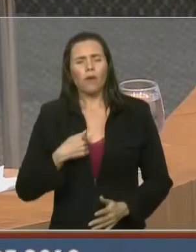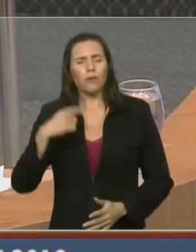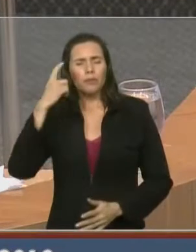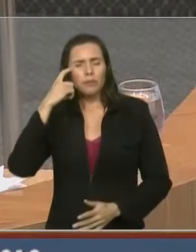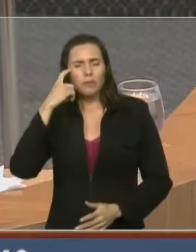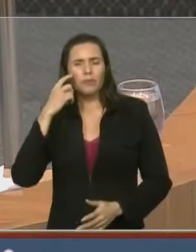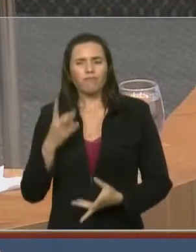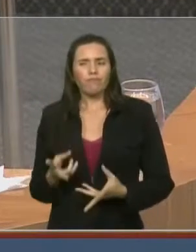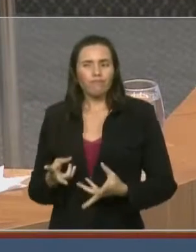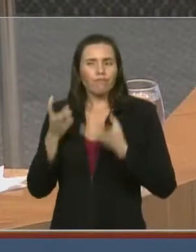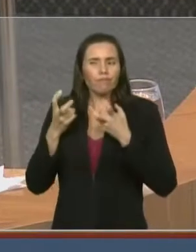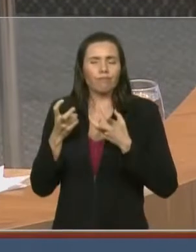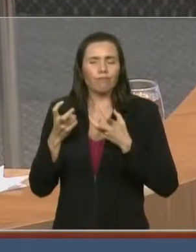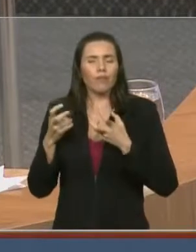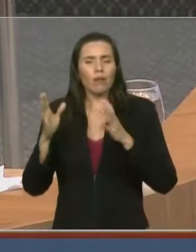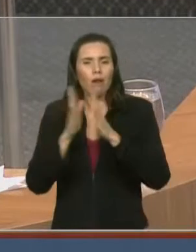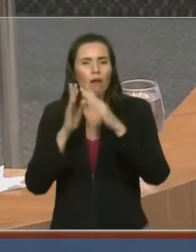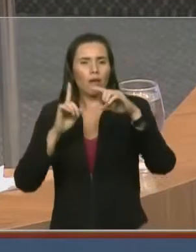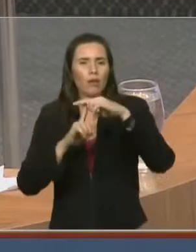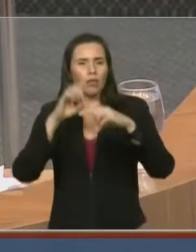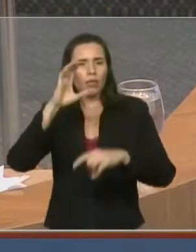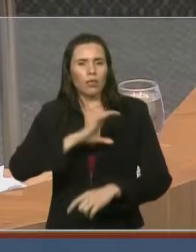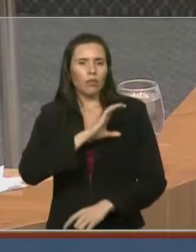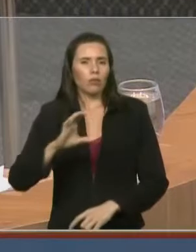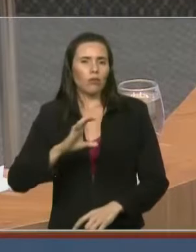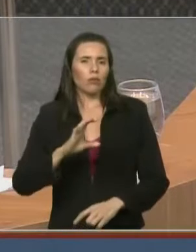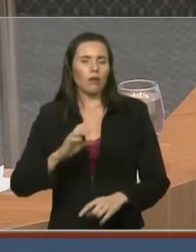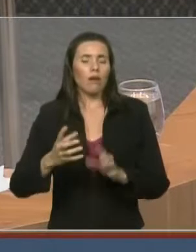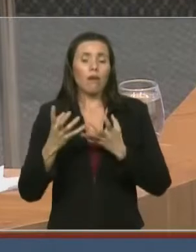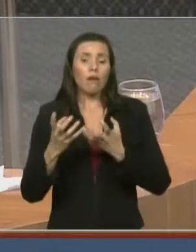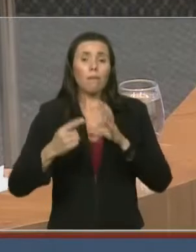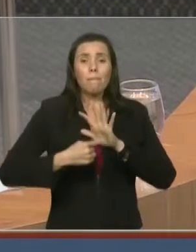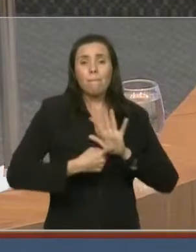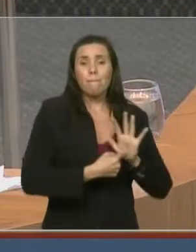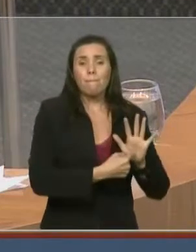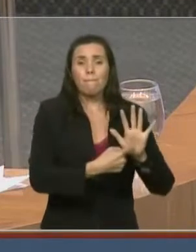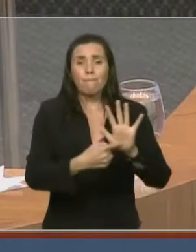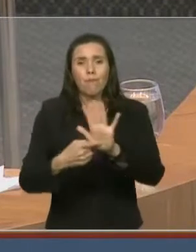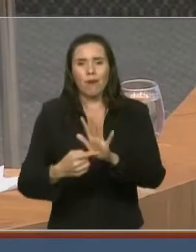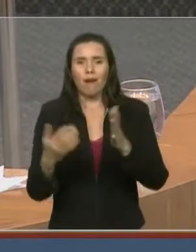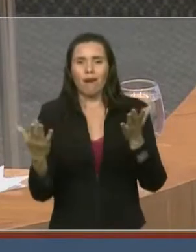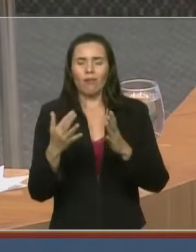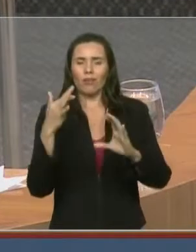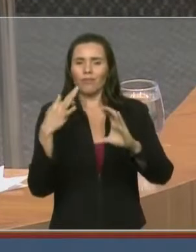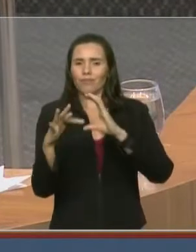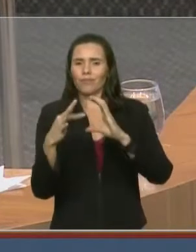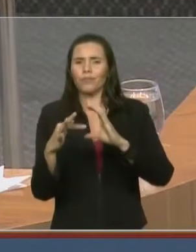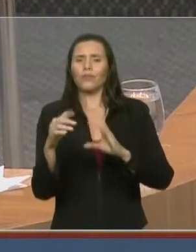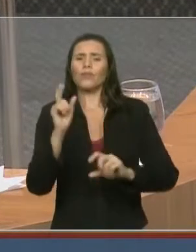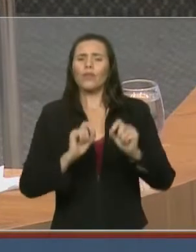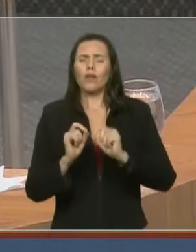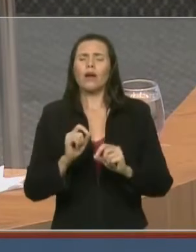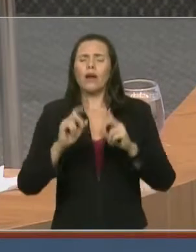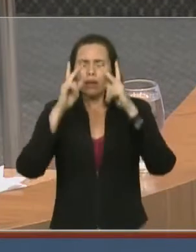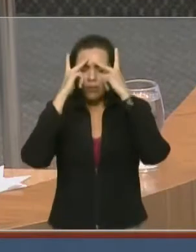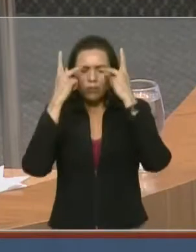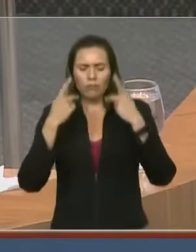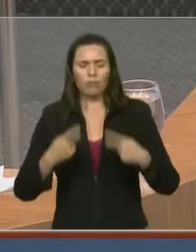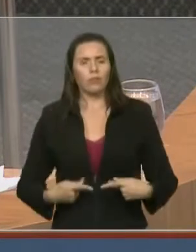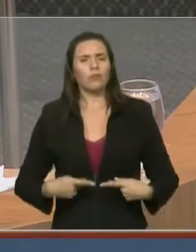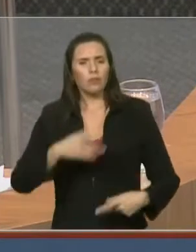nesta campanha da fraternidade, é exatamente a liberdade do cidadão e cidadã em